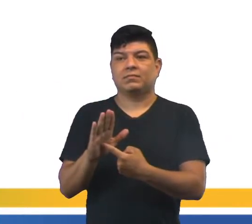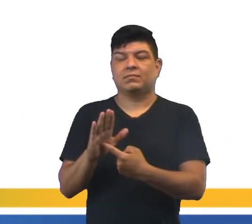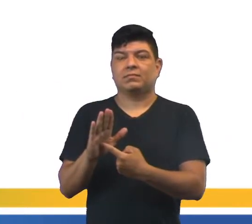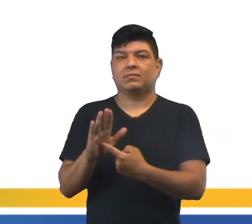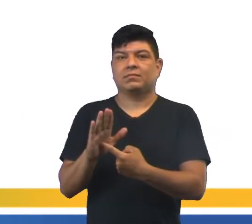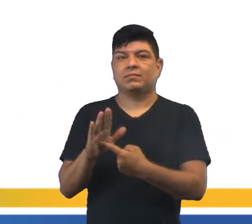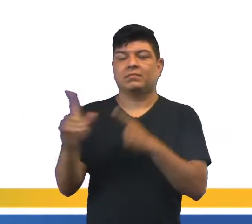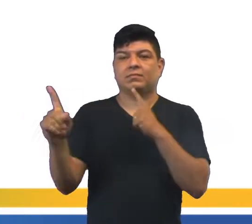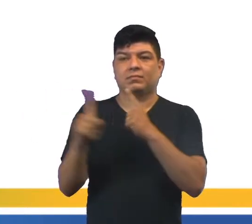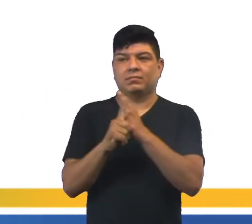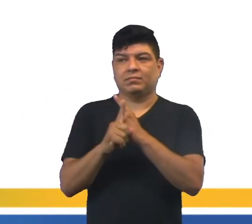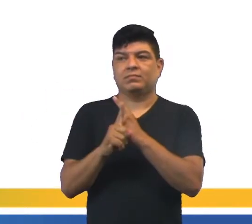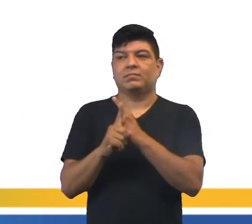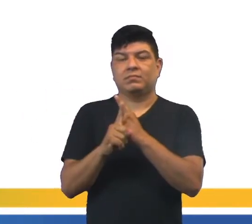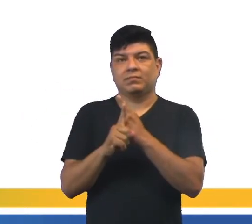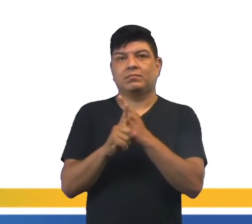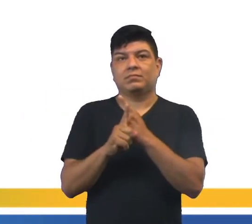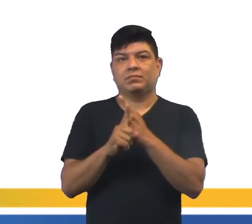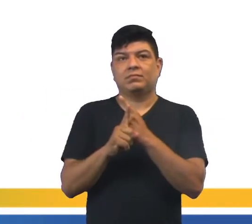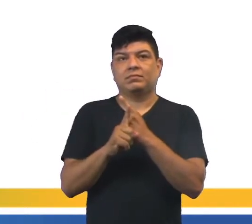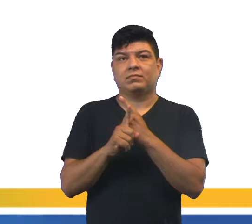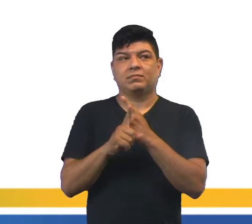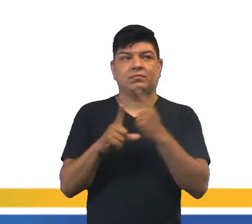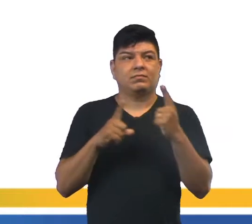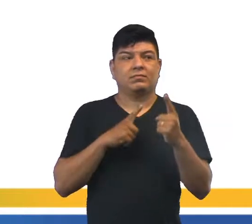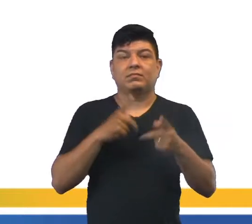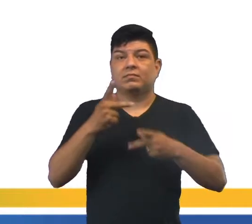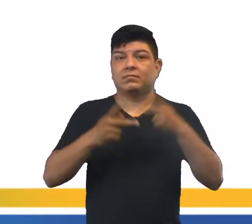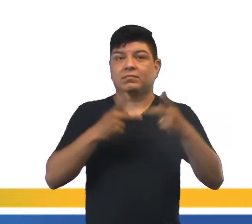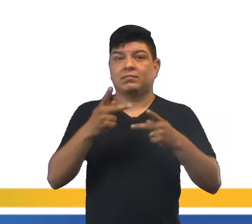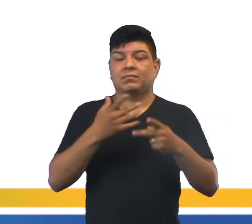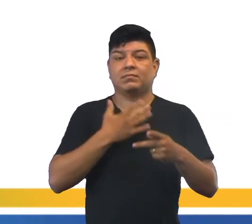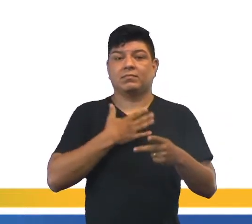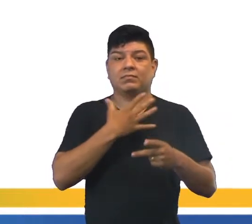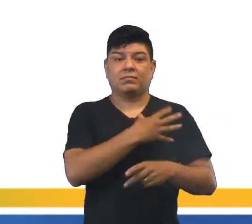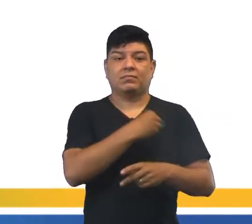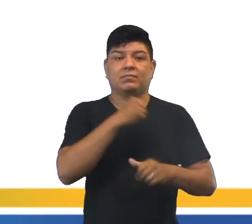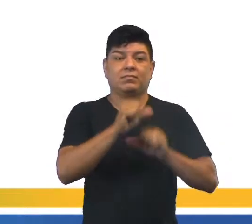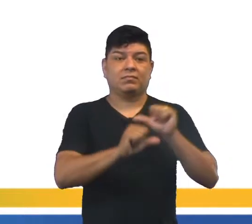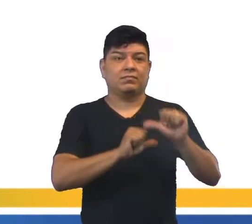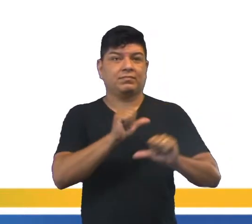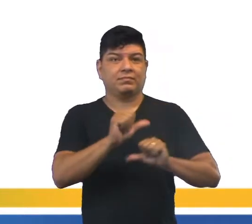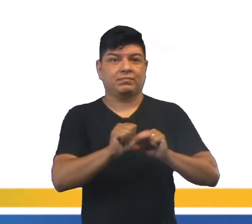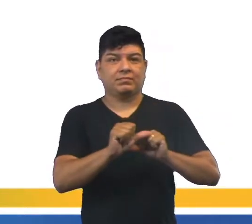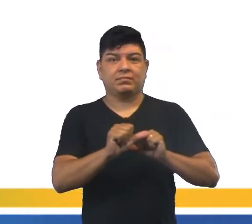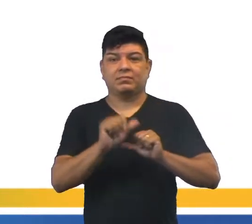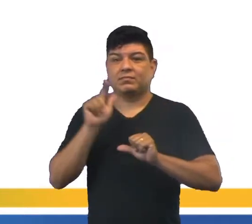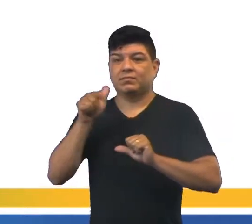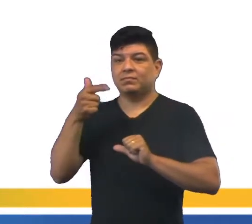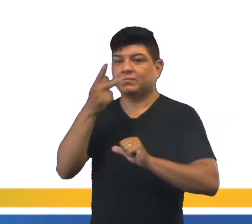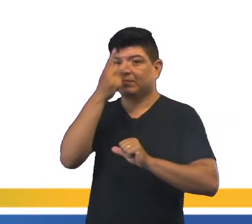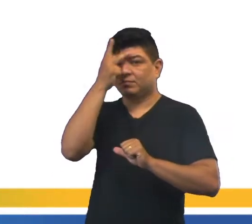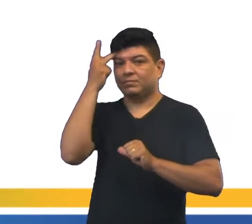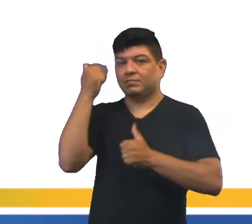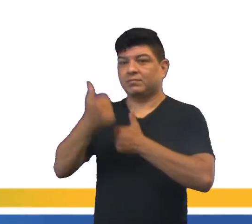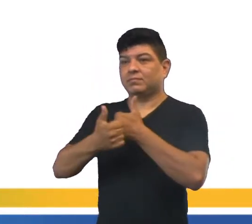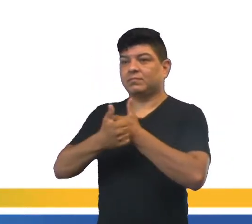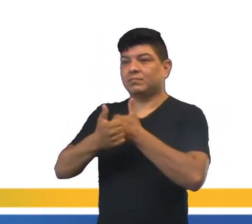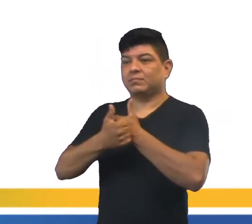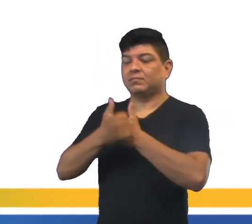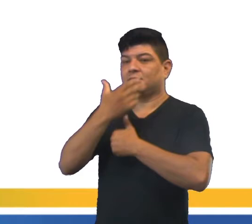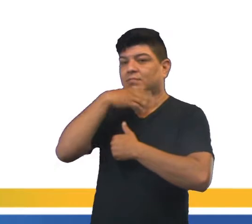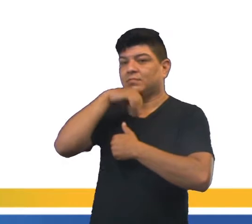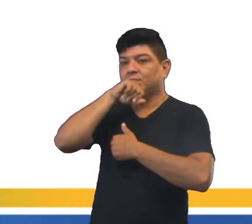esse encontro, né? Onde a mãe fala, meu filho mudou. E a outra pessoa ao lado, que pode ser o